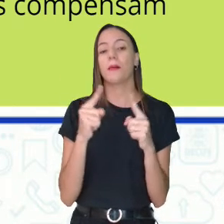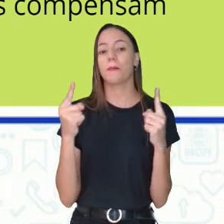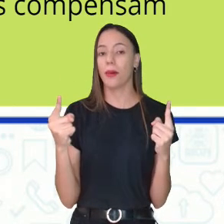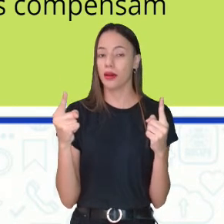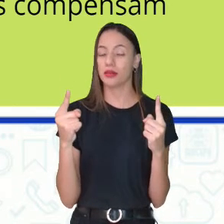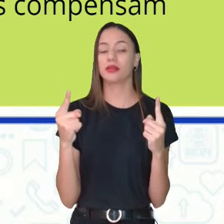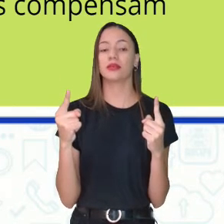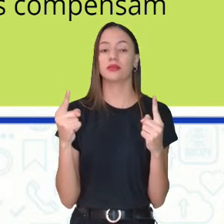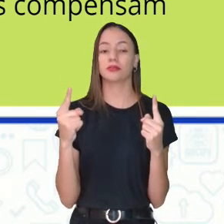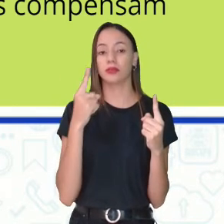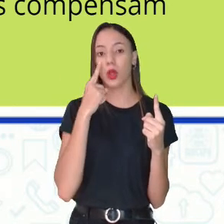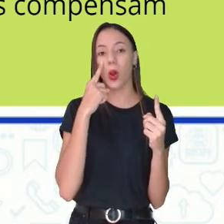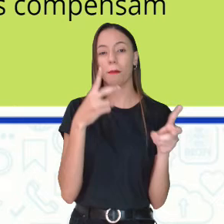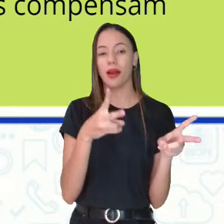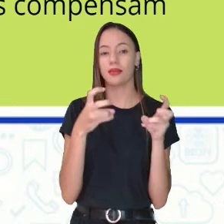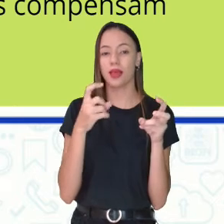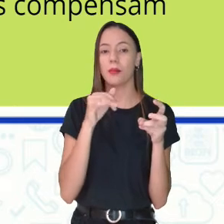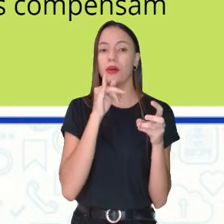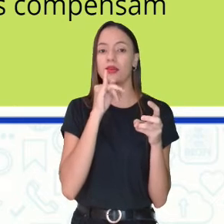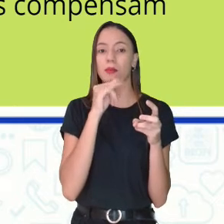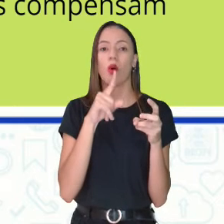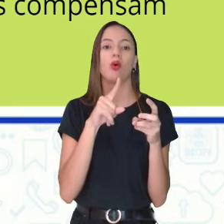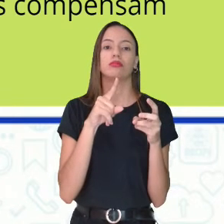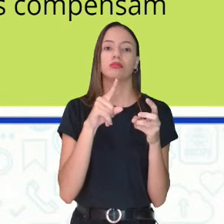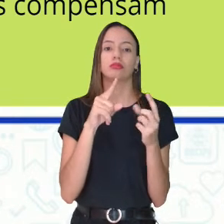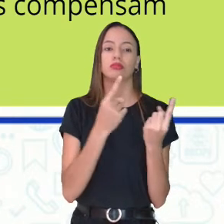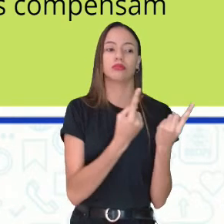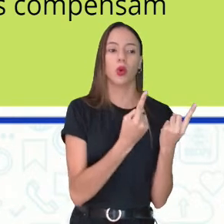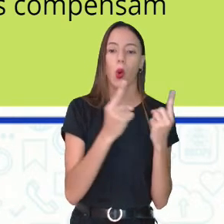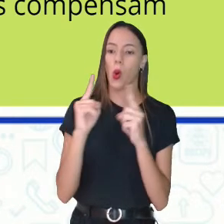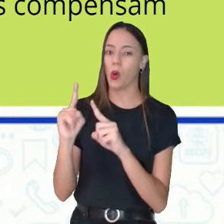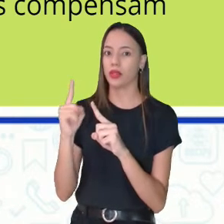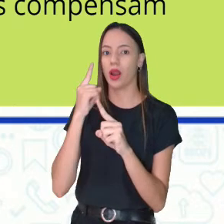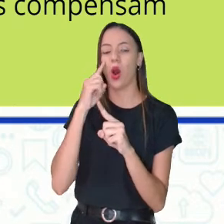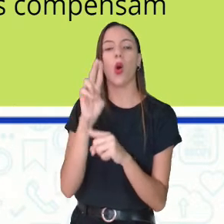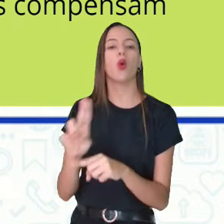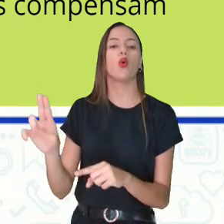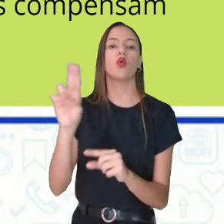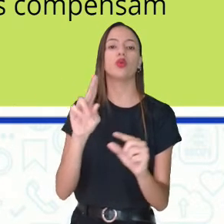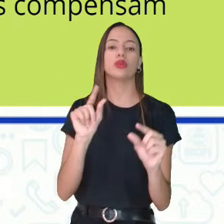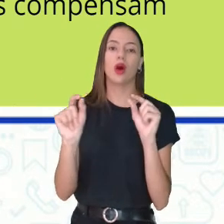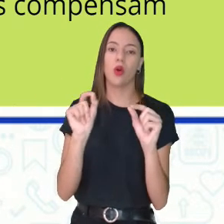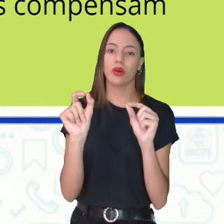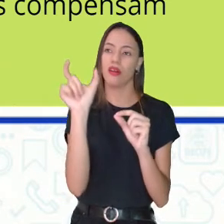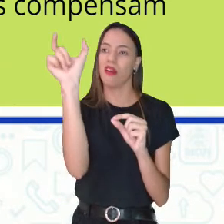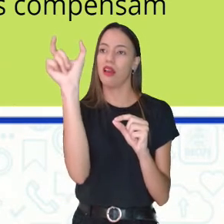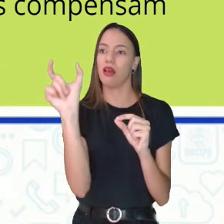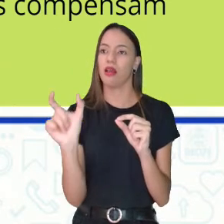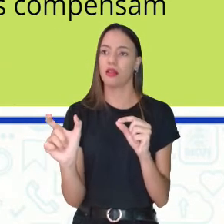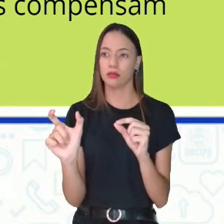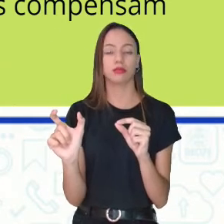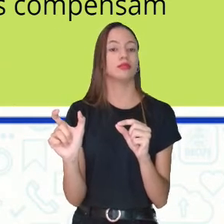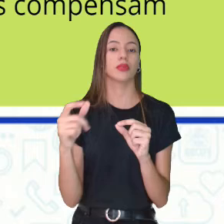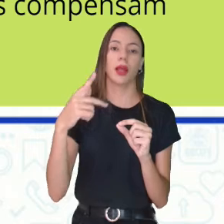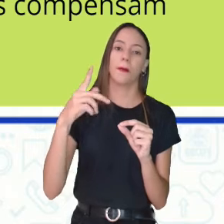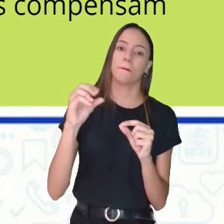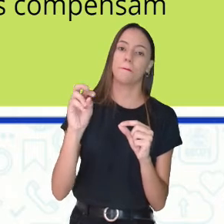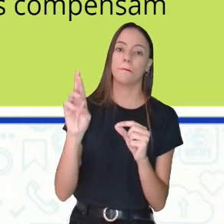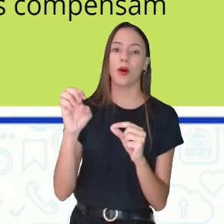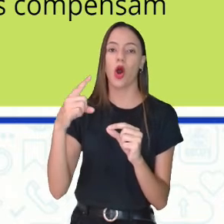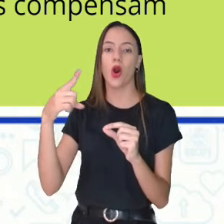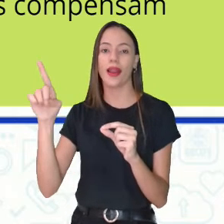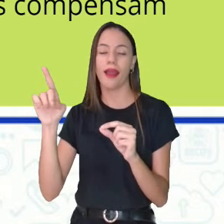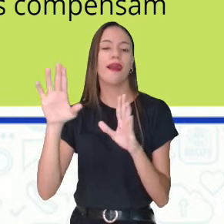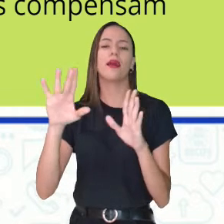mesmo que, relação de oposição, não é? Usa-se as concessivas para refutar o